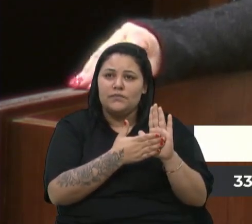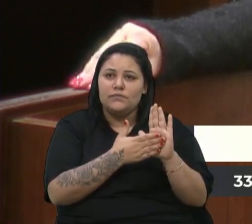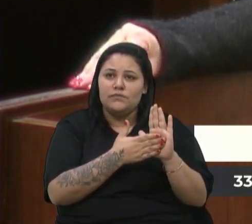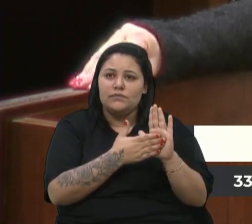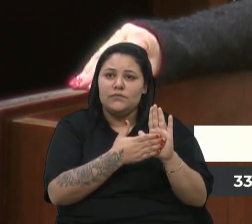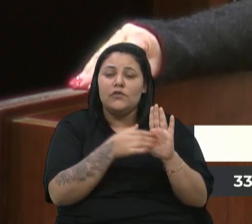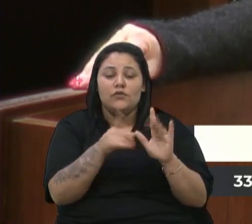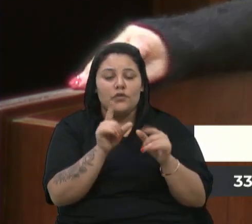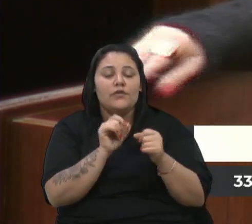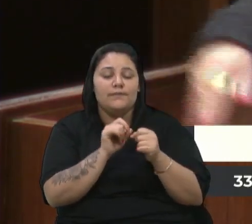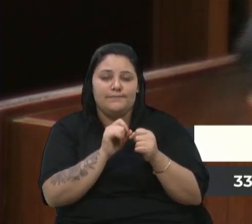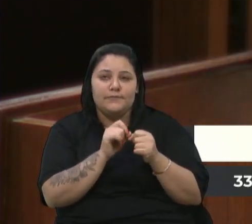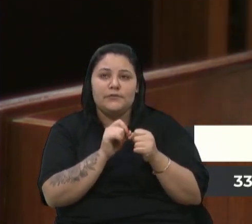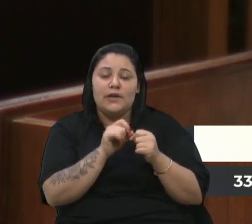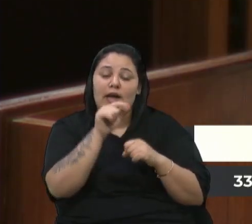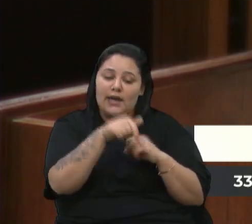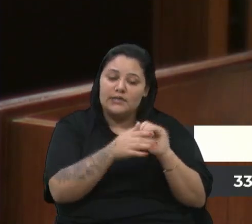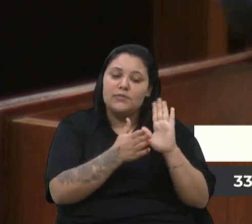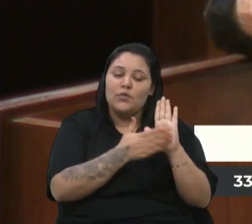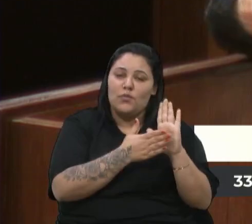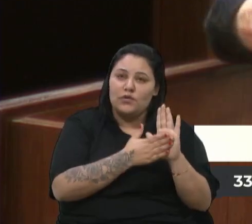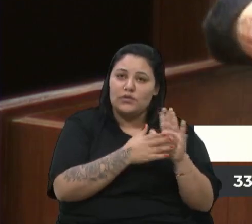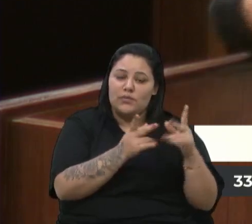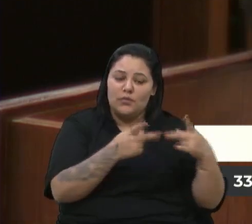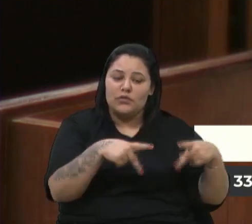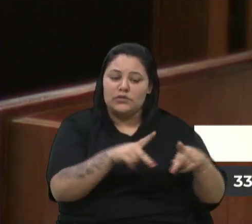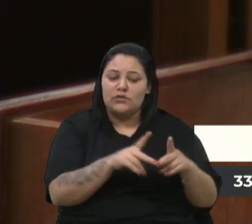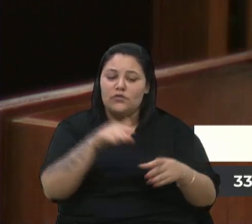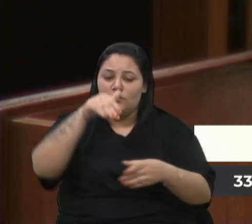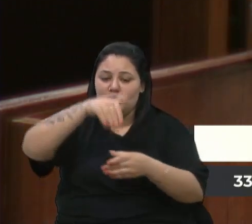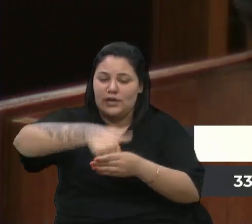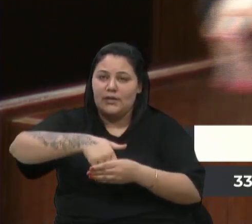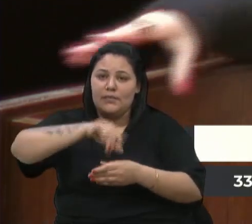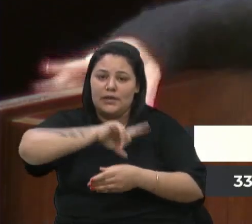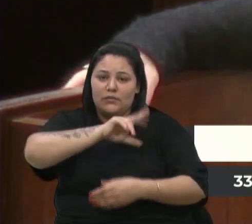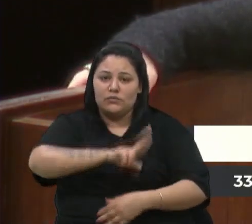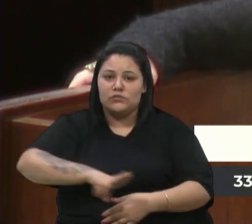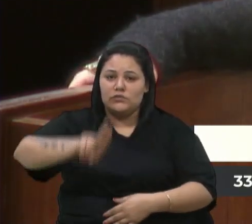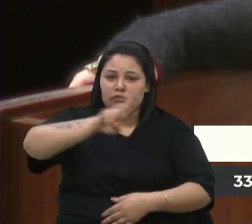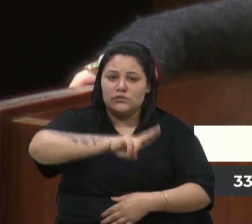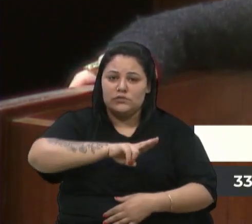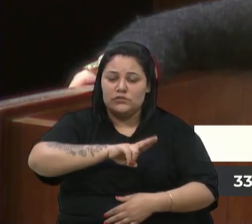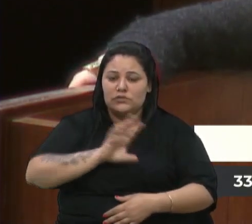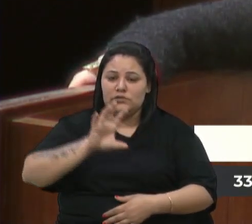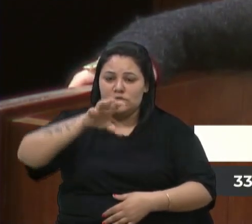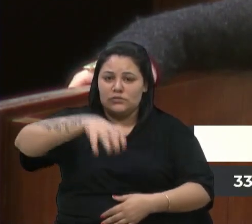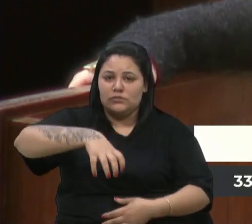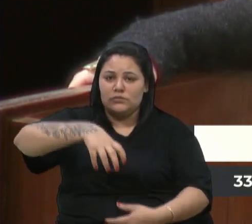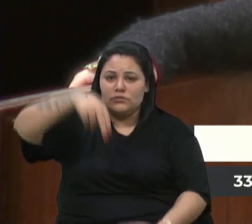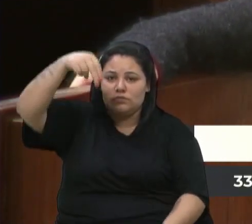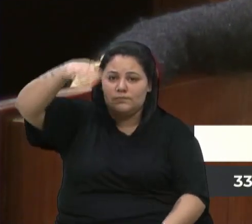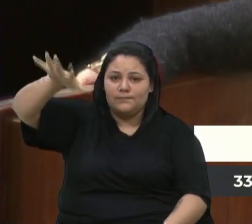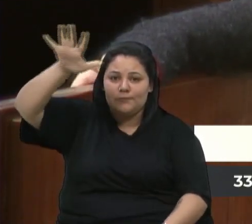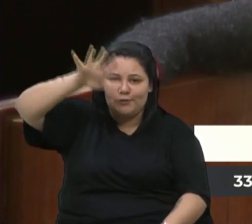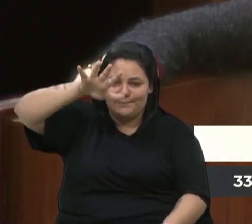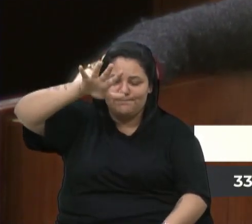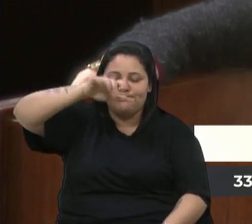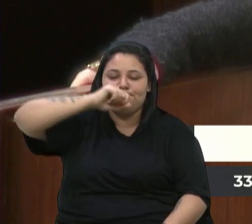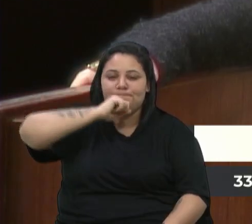foi feita esta proposta para a população votar de uma universidade na região Nordeste. E